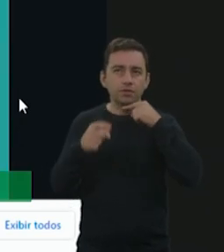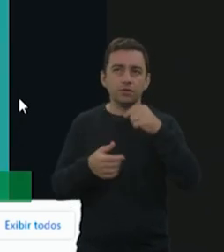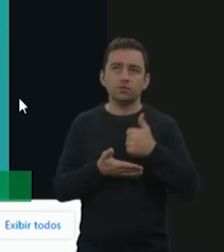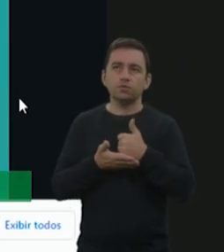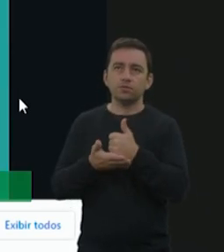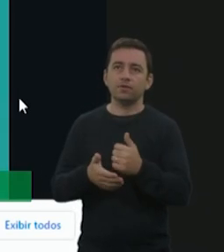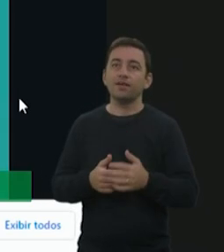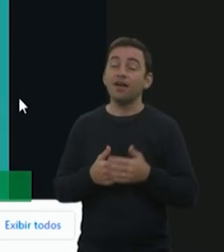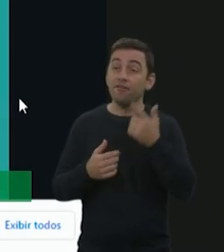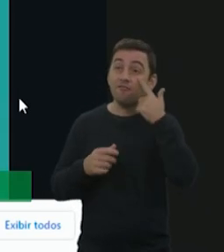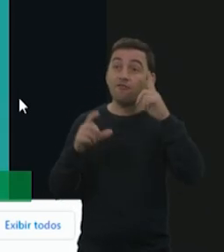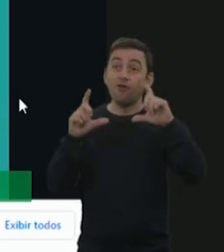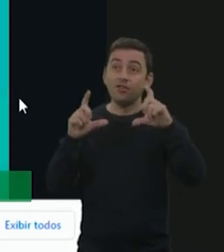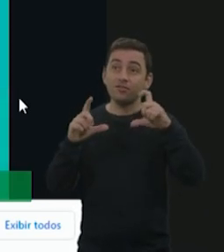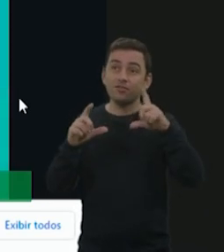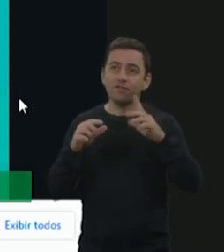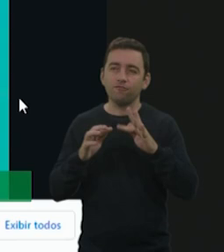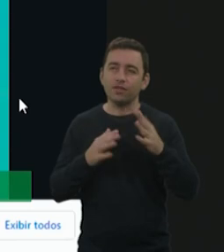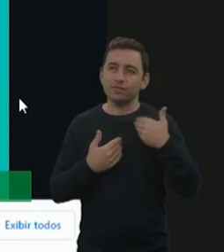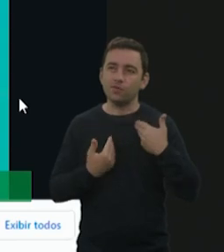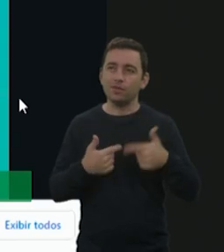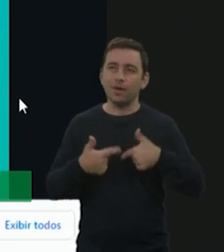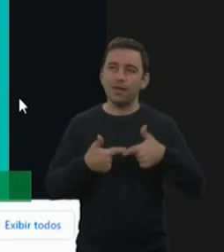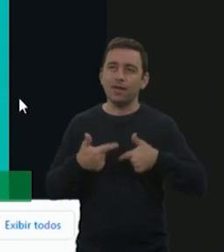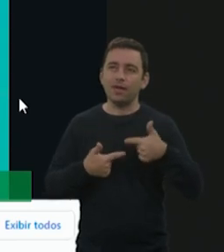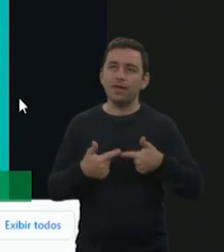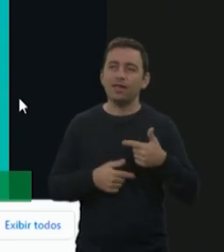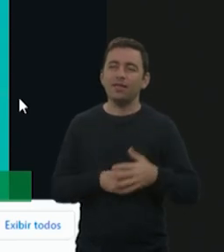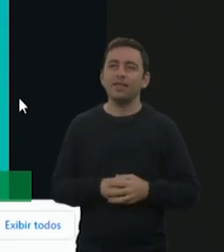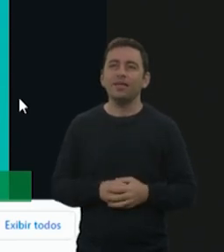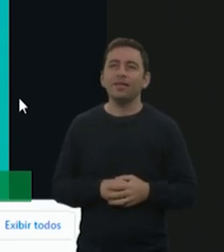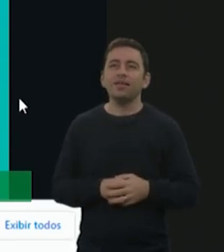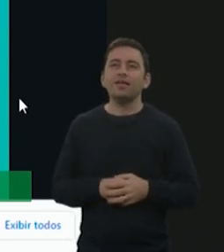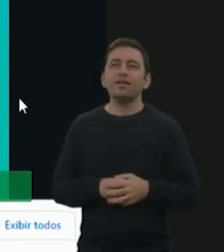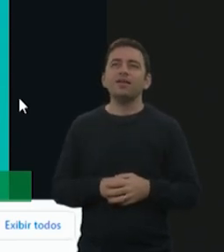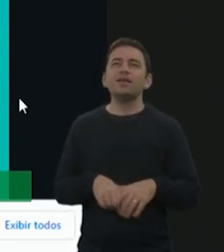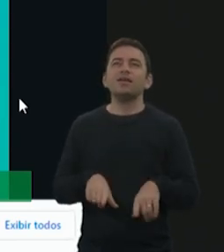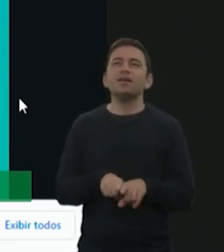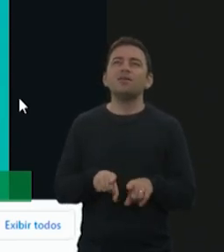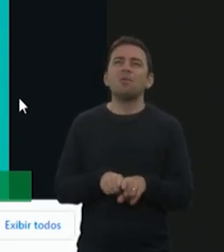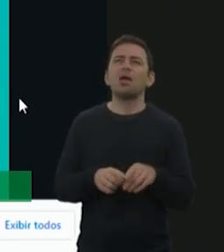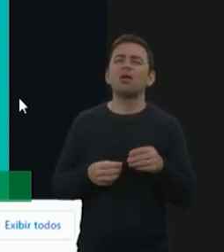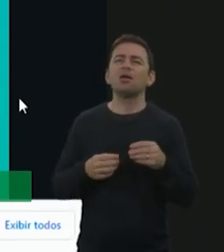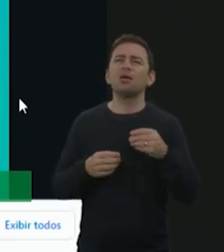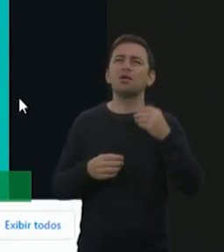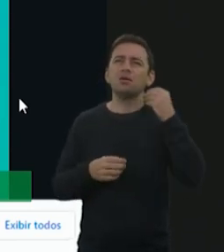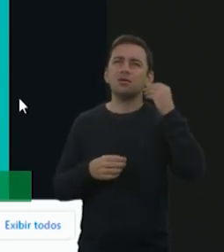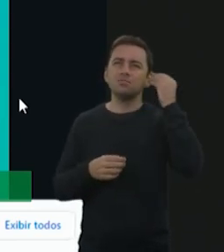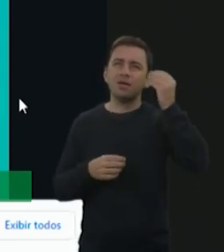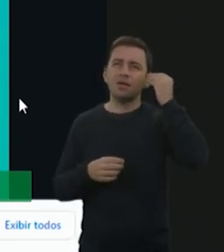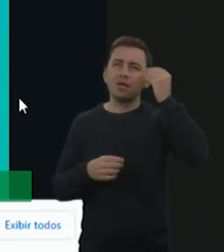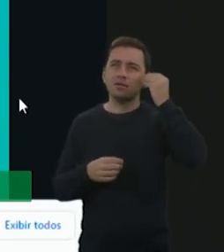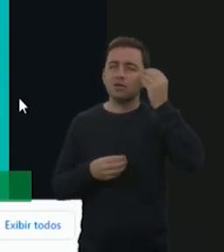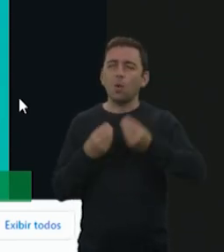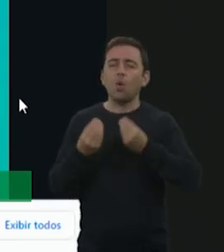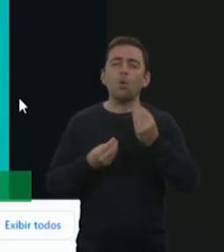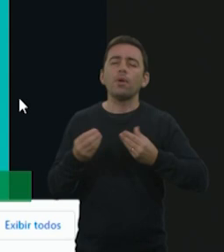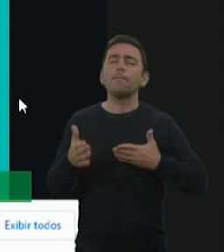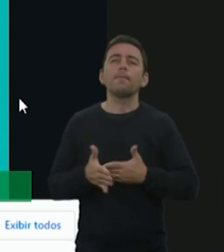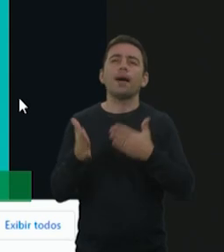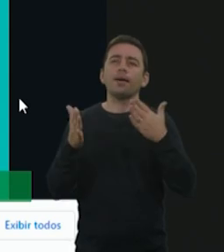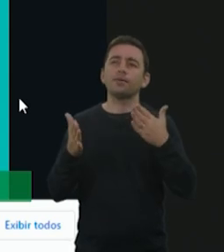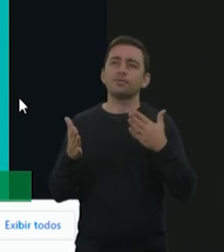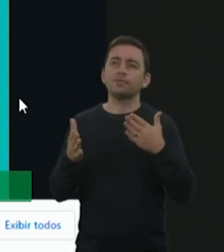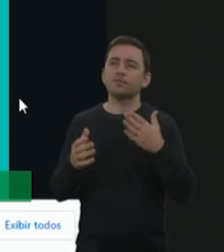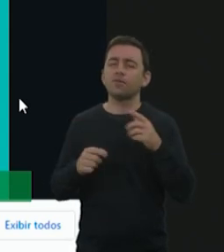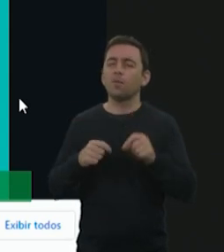Essa é a foto da Fundação Ecumênica. Então, experiências exitosas, né? Fico pensando, como que eu vou falar alguma coisa sobre o impacto, né? O que a triagem neonatal